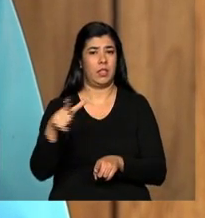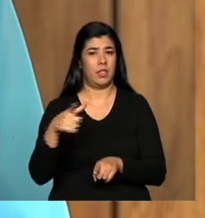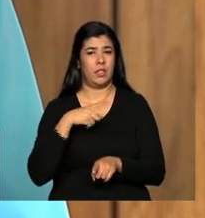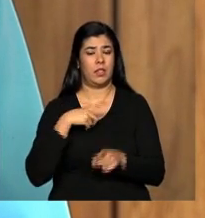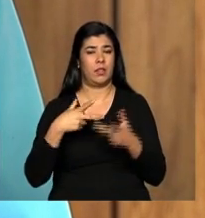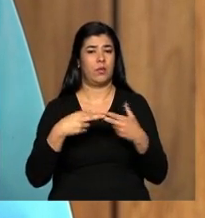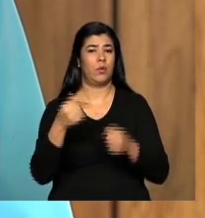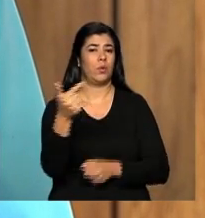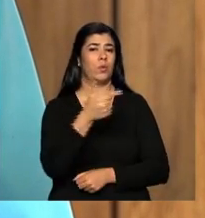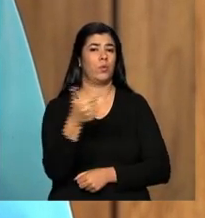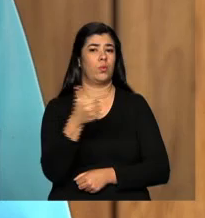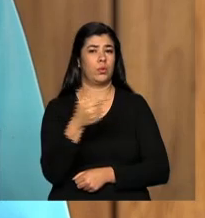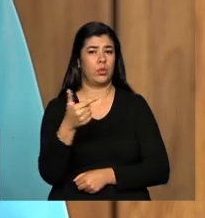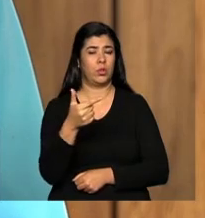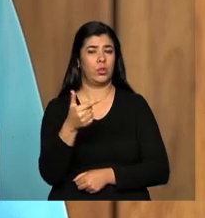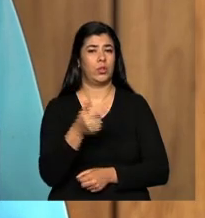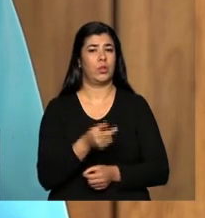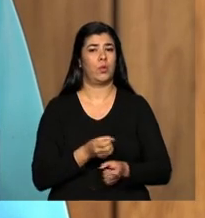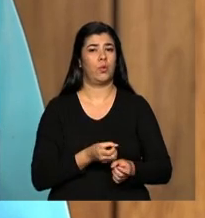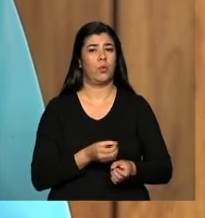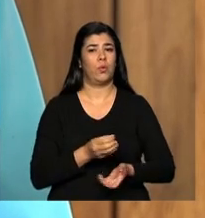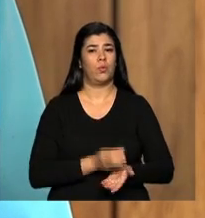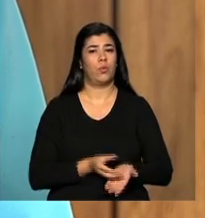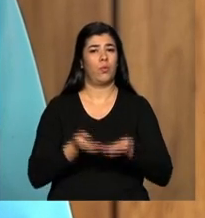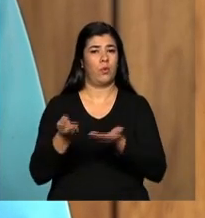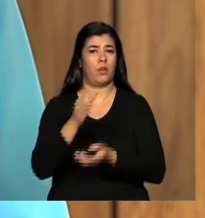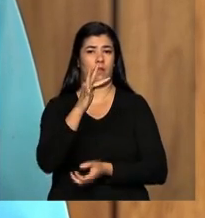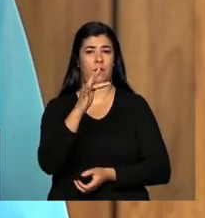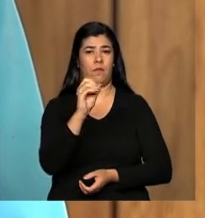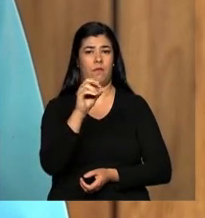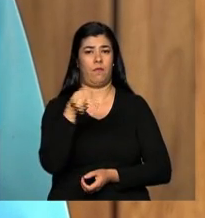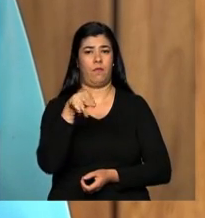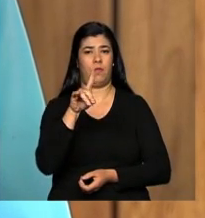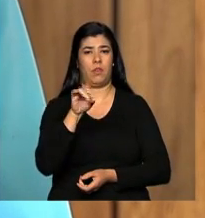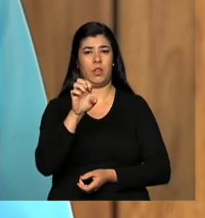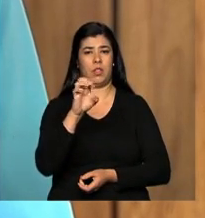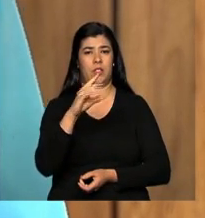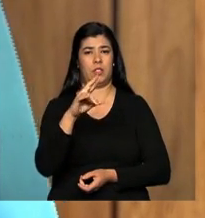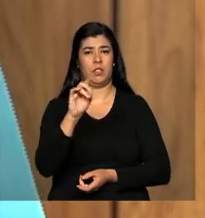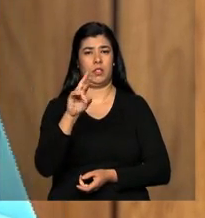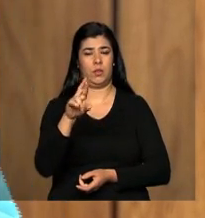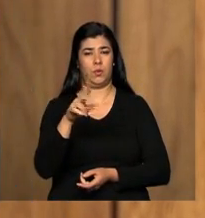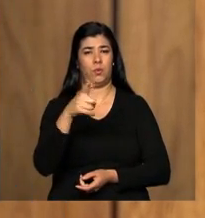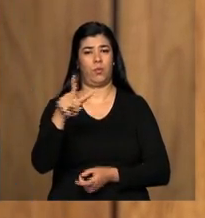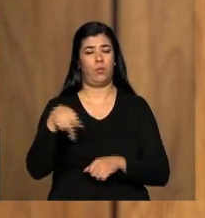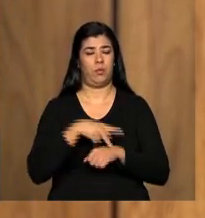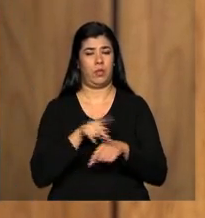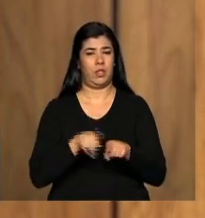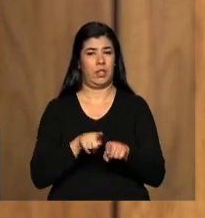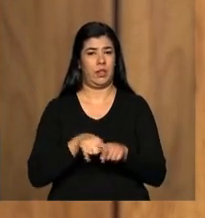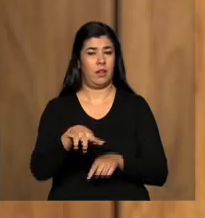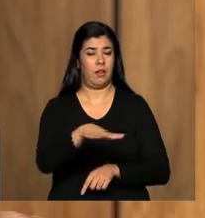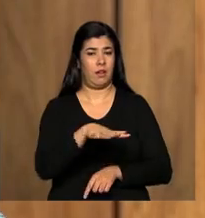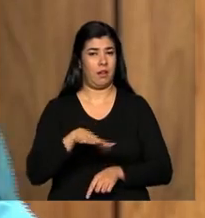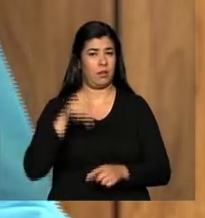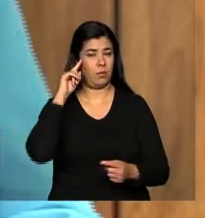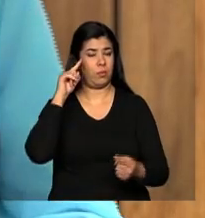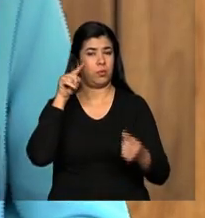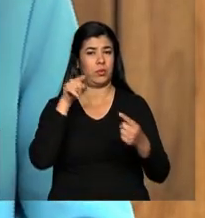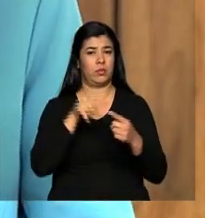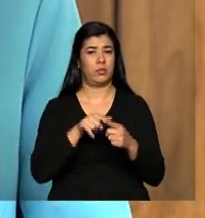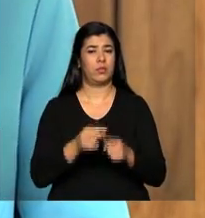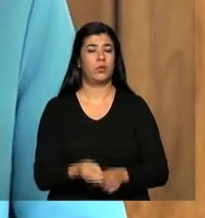seu segundo fornecedor estrangeiro. Esse intercâmbio não é importante apenas do ponto de